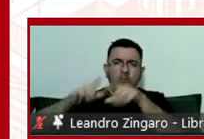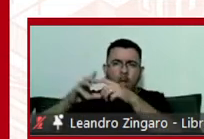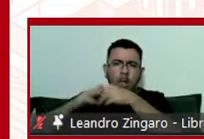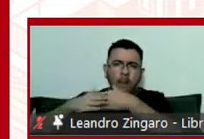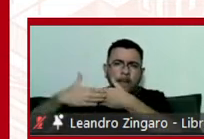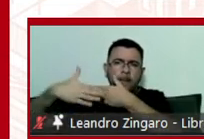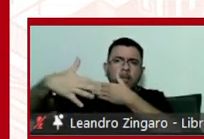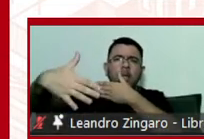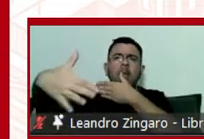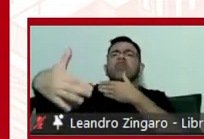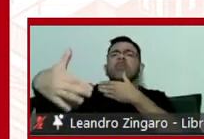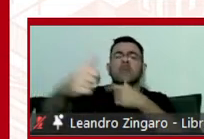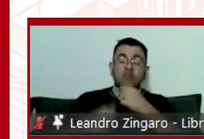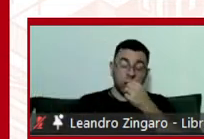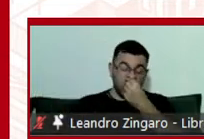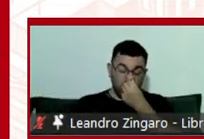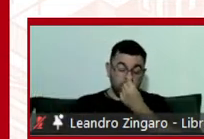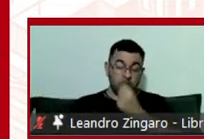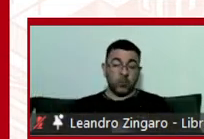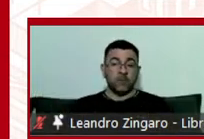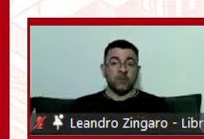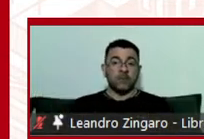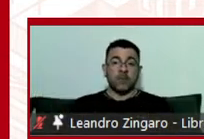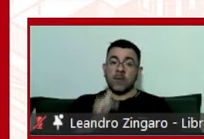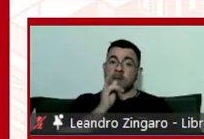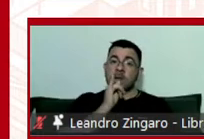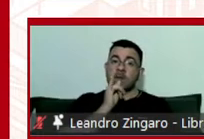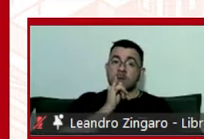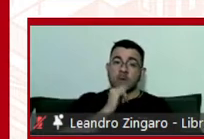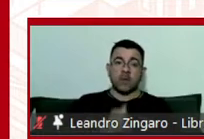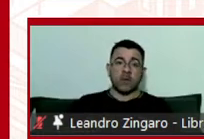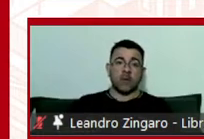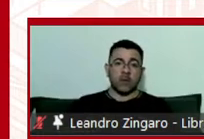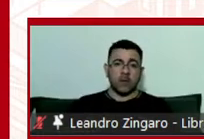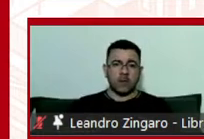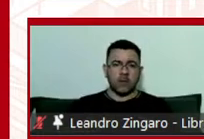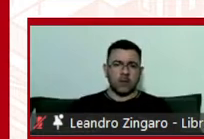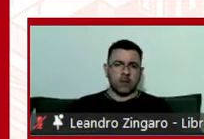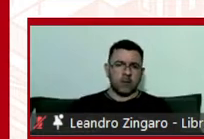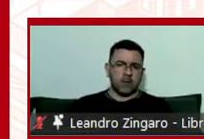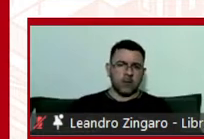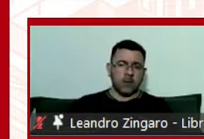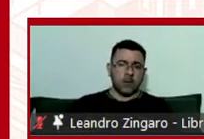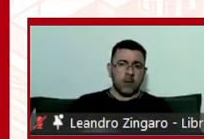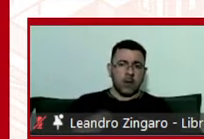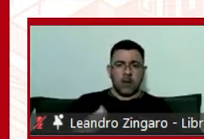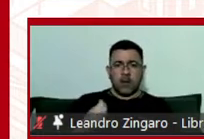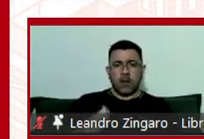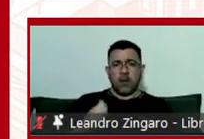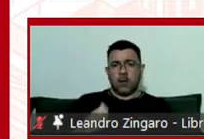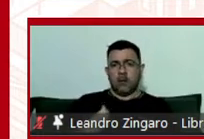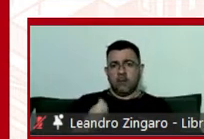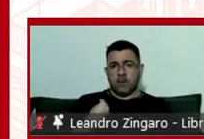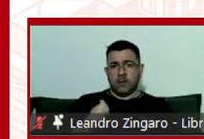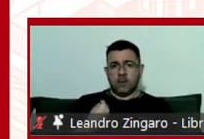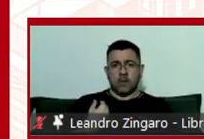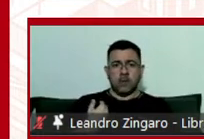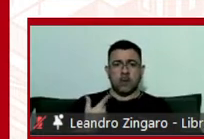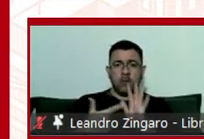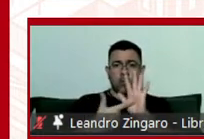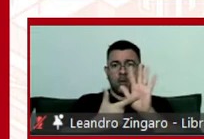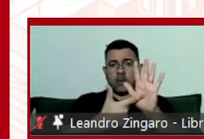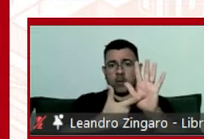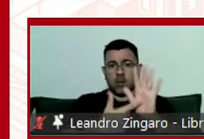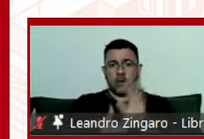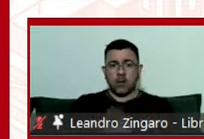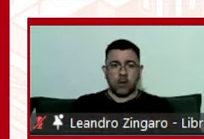e então aqui é um exemplo mostra o jornada da vida que aí a gente abre PR as perguntas show turma lembra